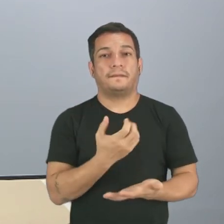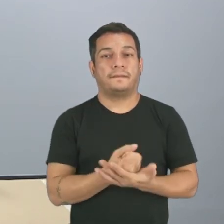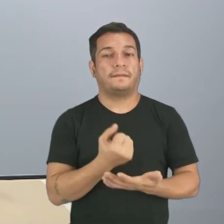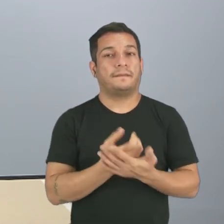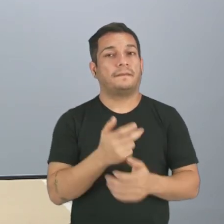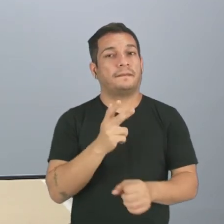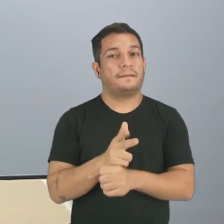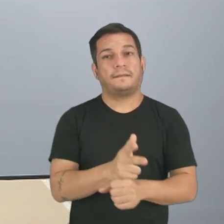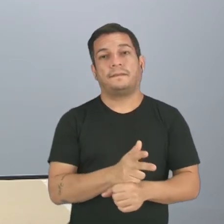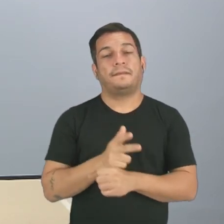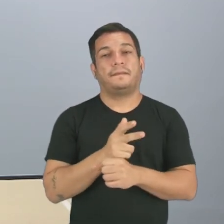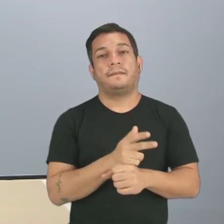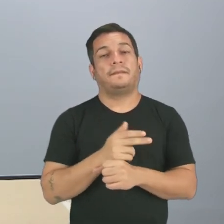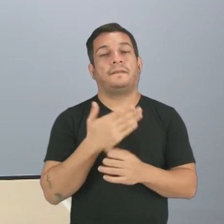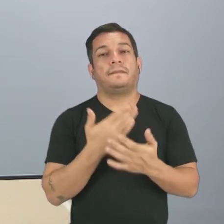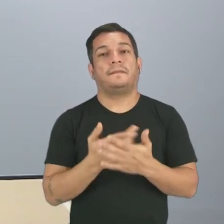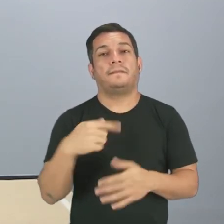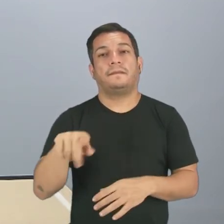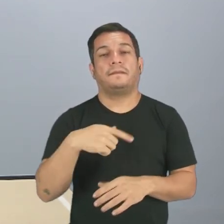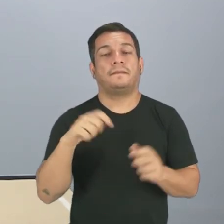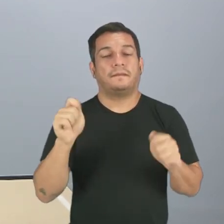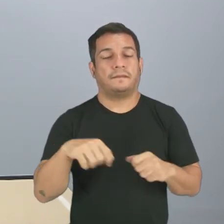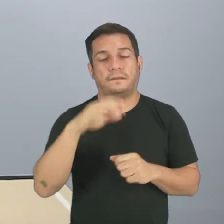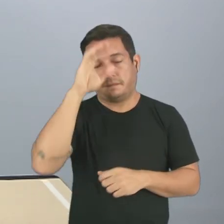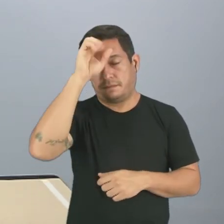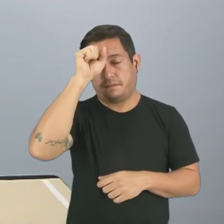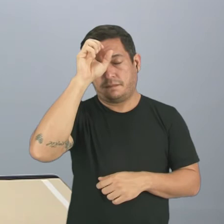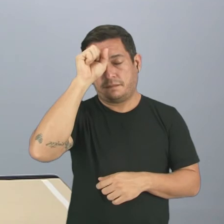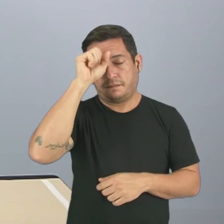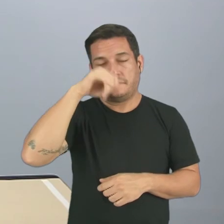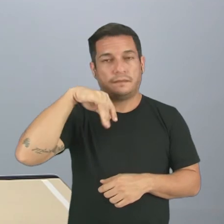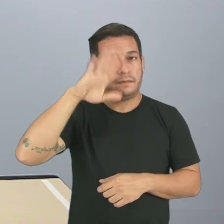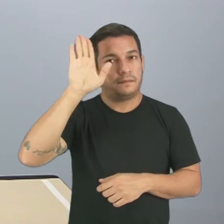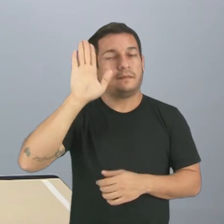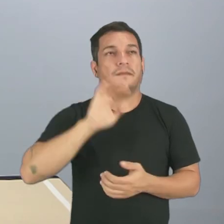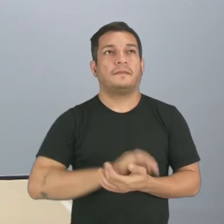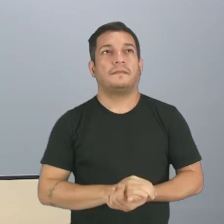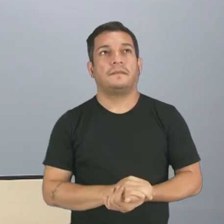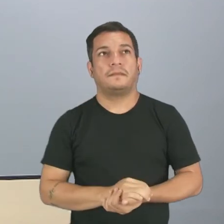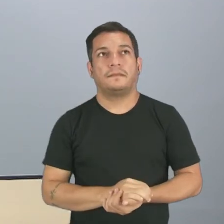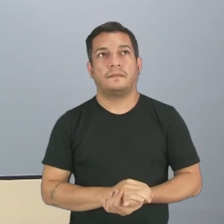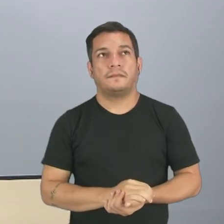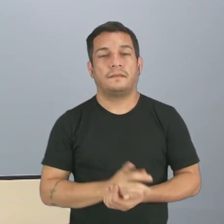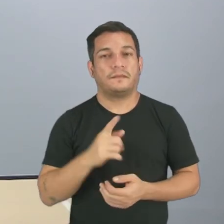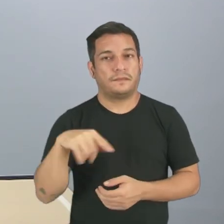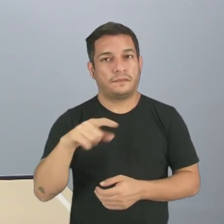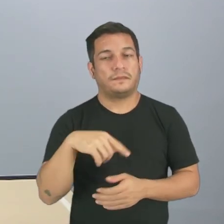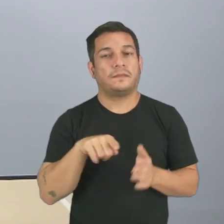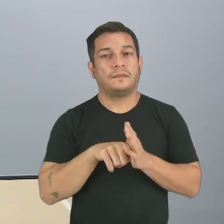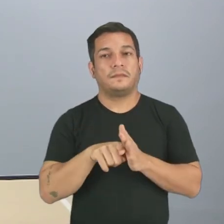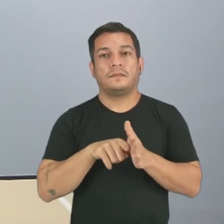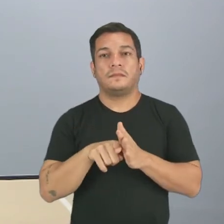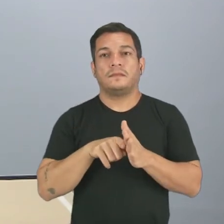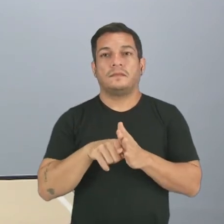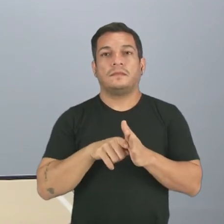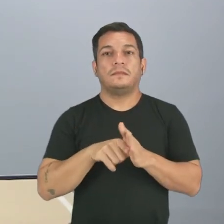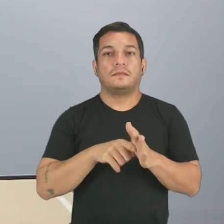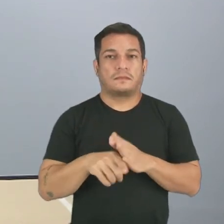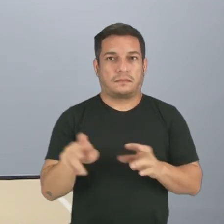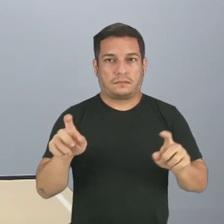mais videoaulas para que você possa aprender muito mais. Você pode pesquisar pelo